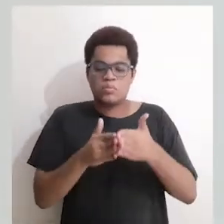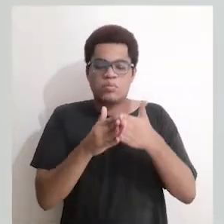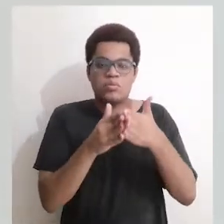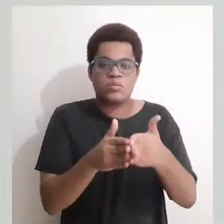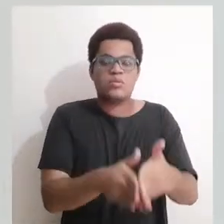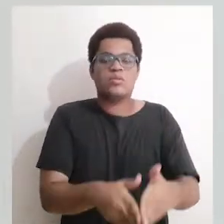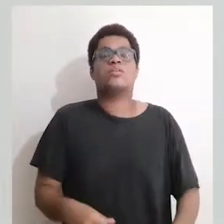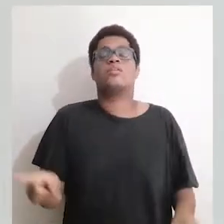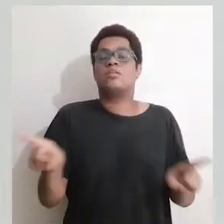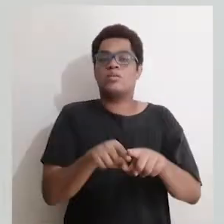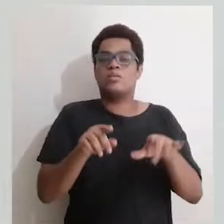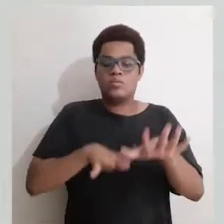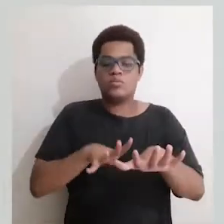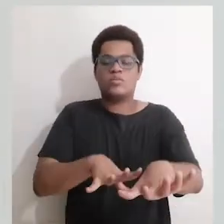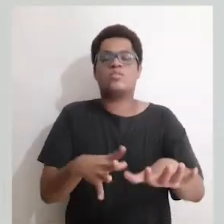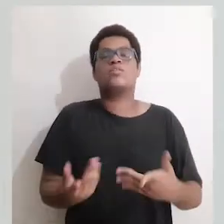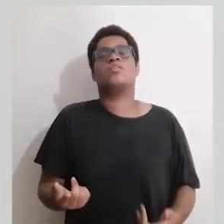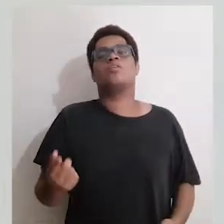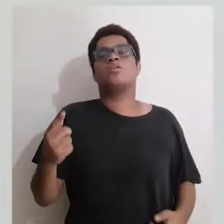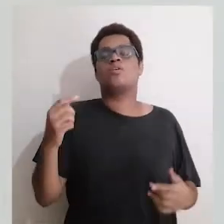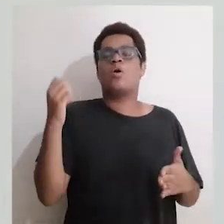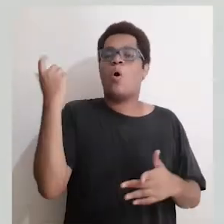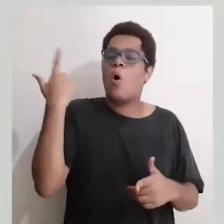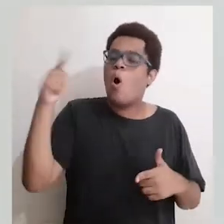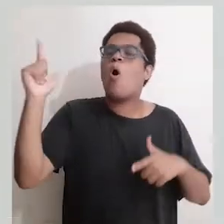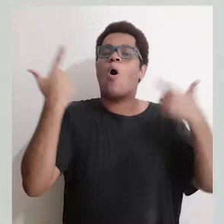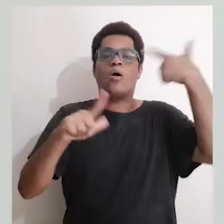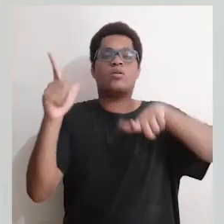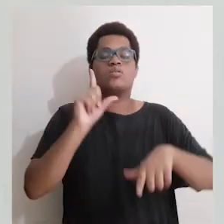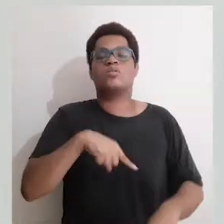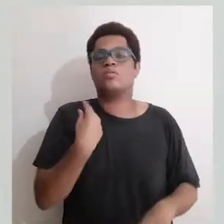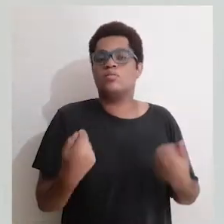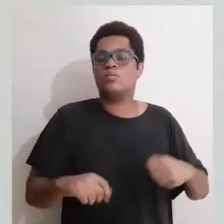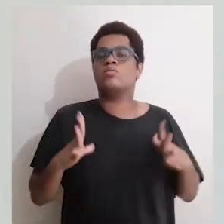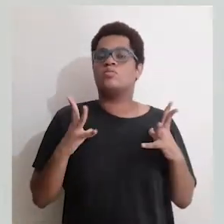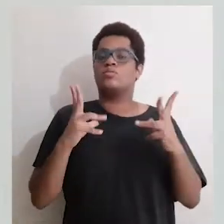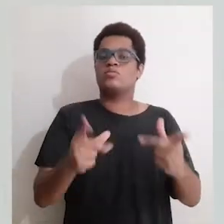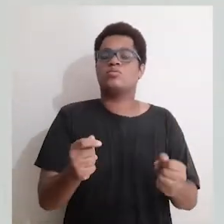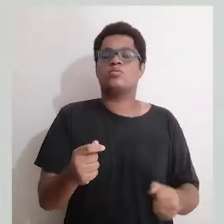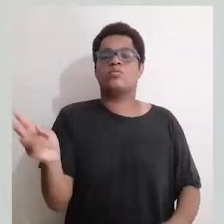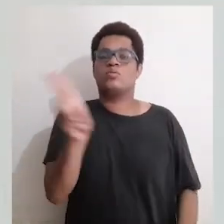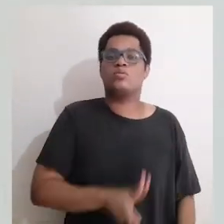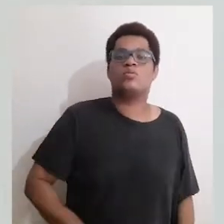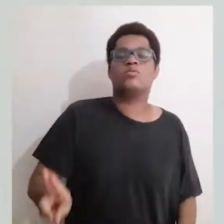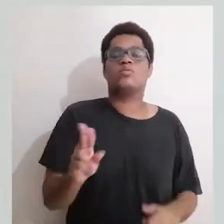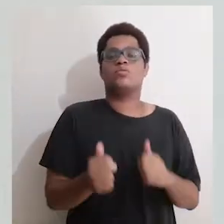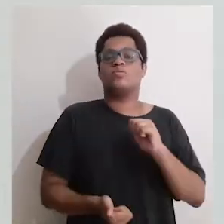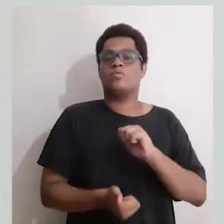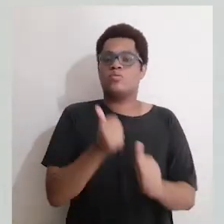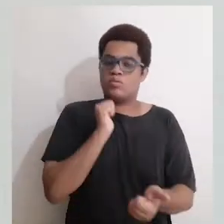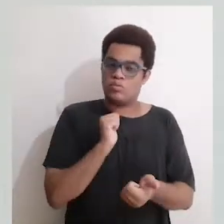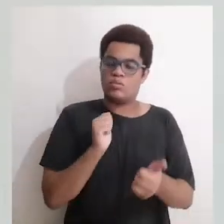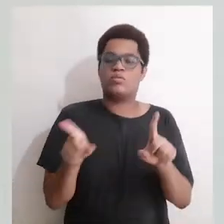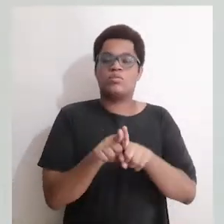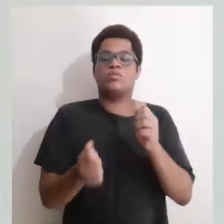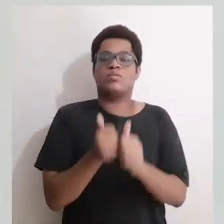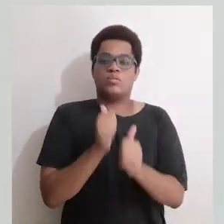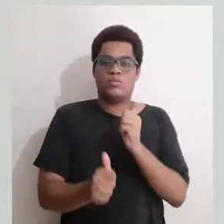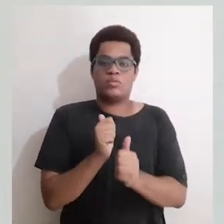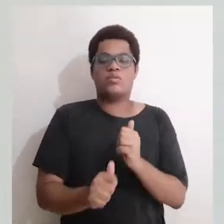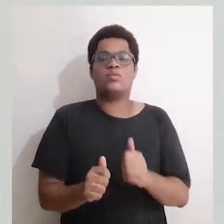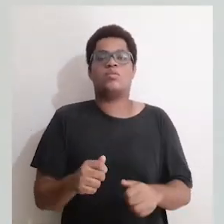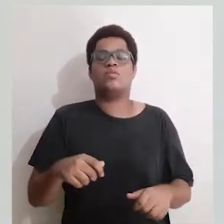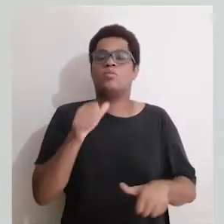a participação de todos. Utilizando o futebol e o esporte como ferramenta de transformação social,